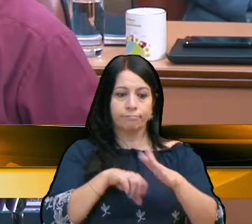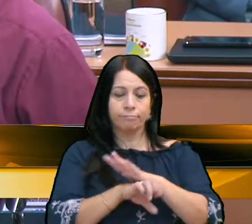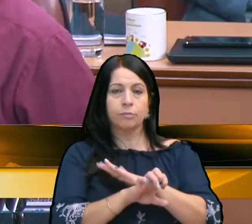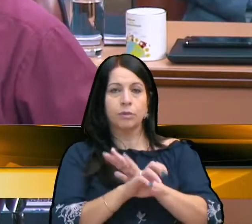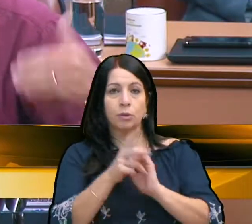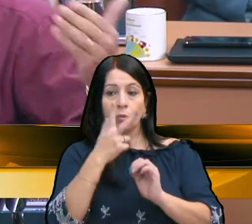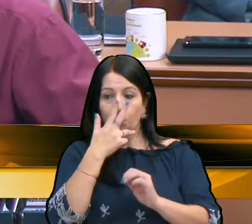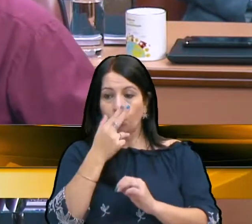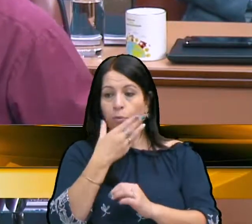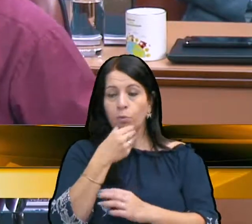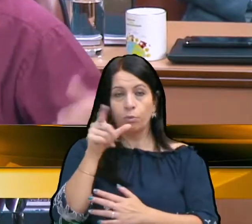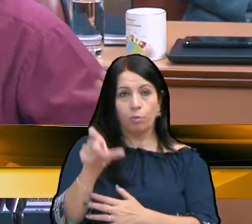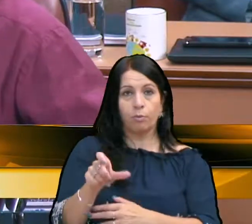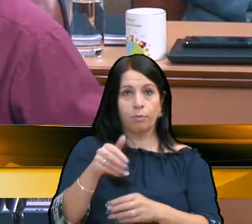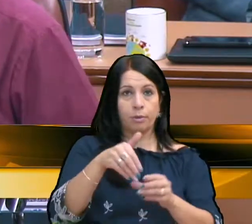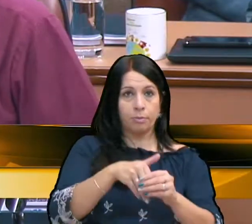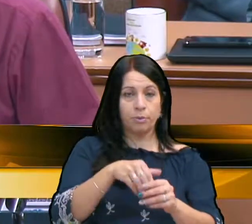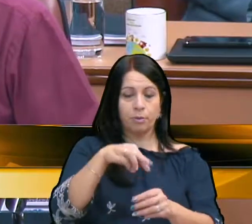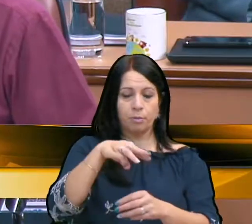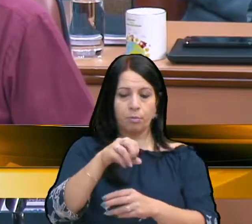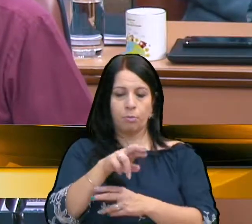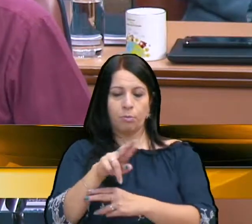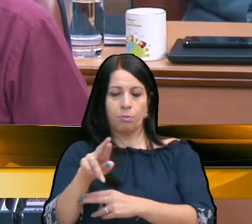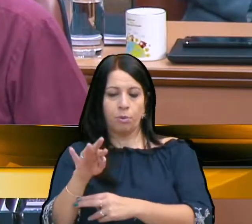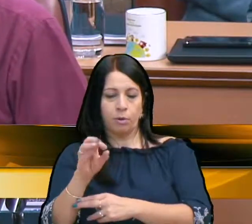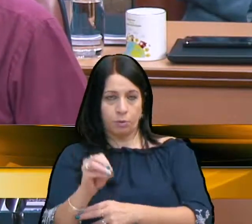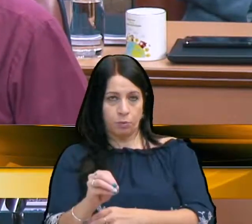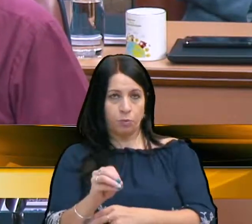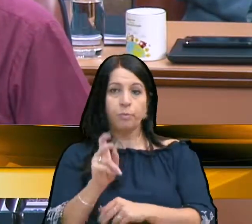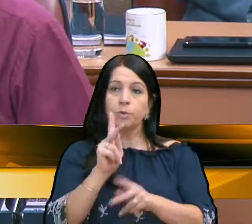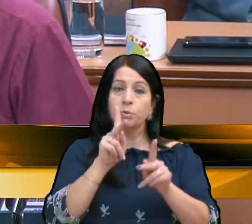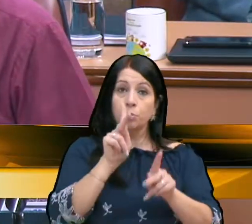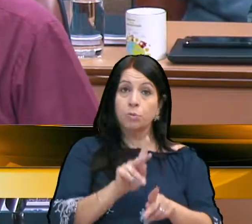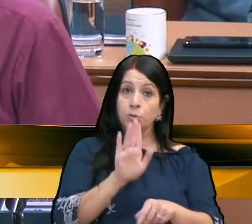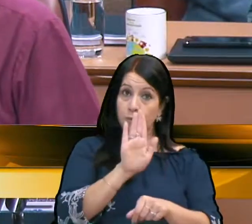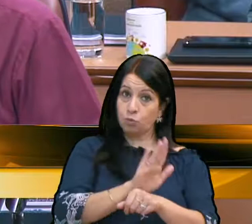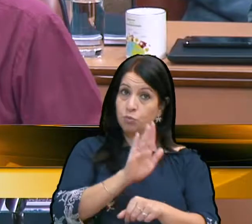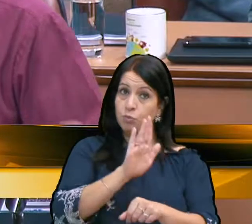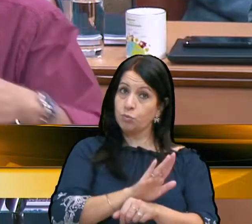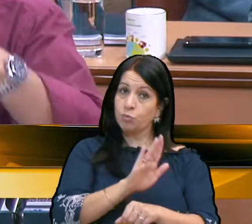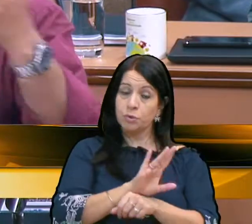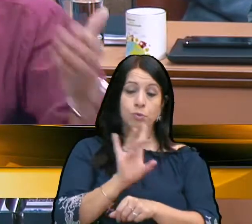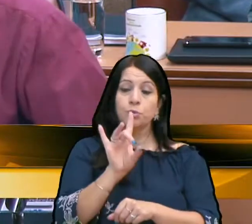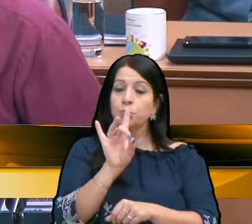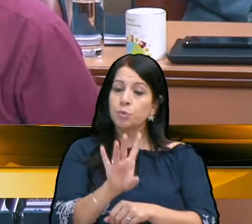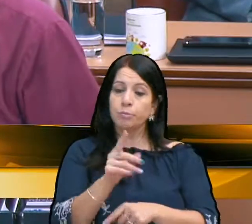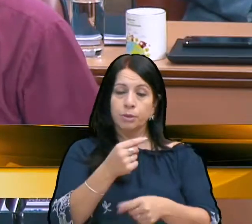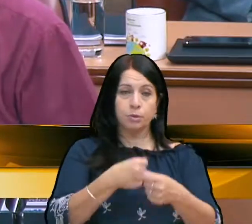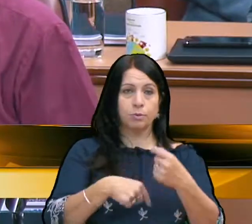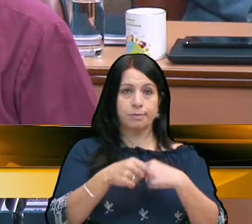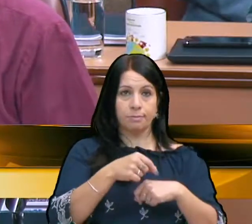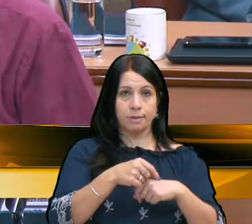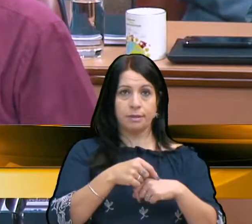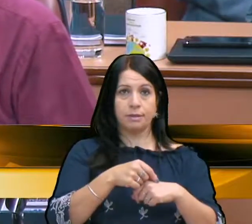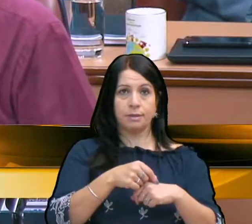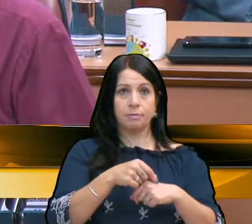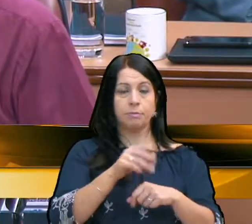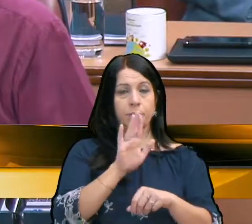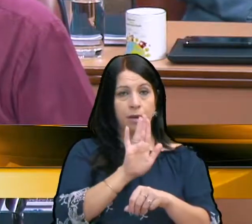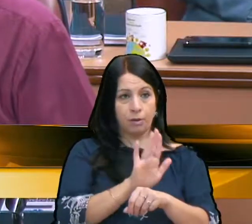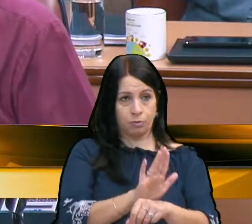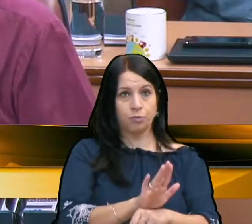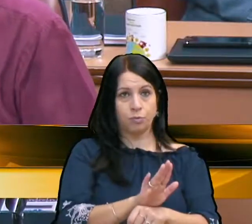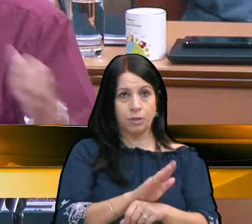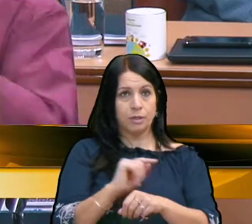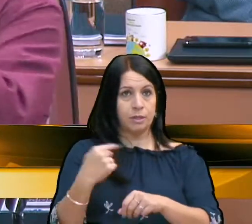como Furlim, Andreassa, Moreto, são pessoas que contribuíram por demais, não somente para a economia, mas para a solidariedade